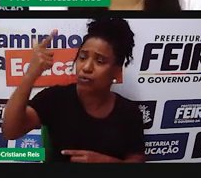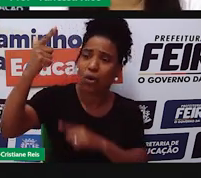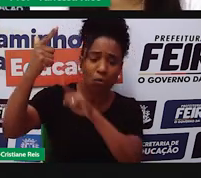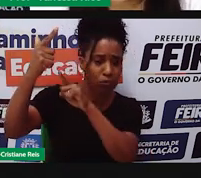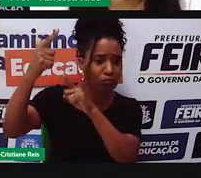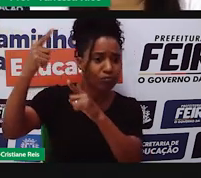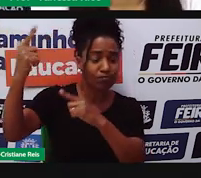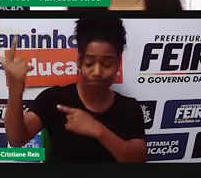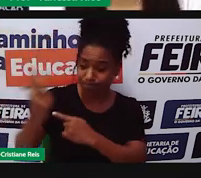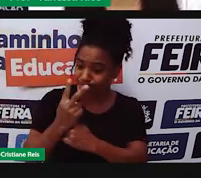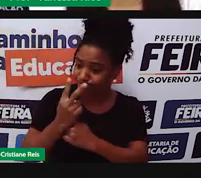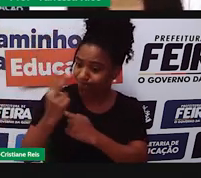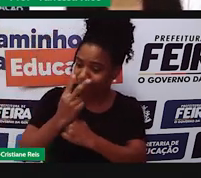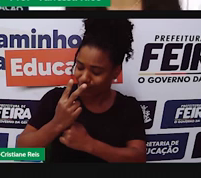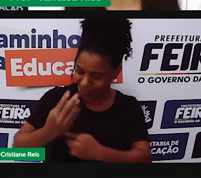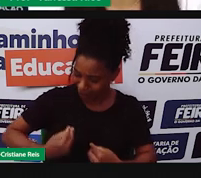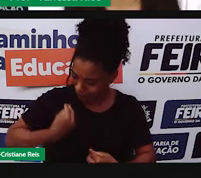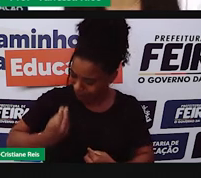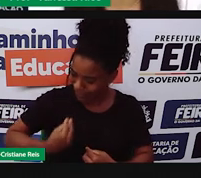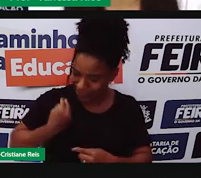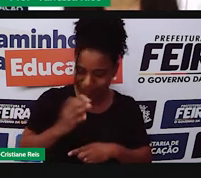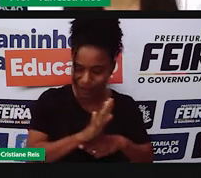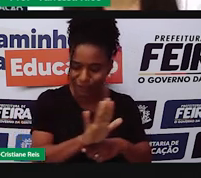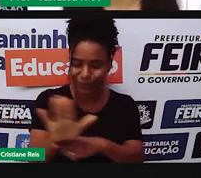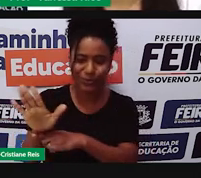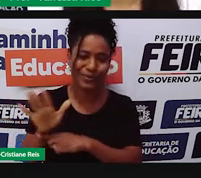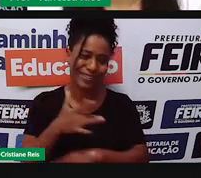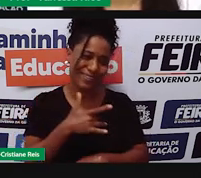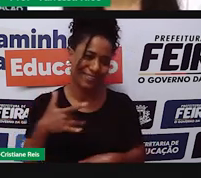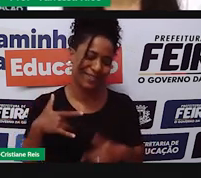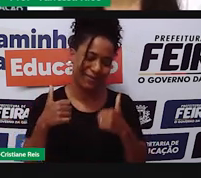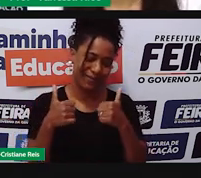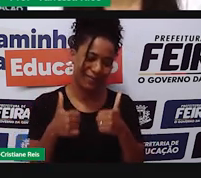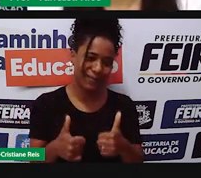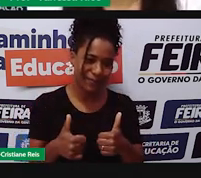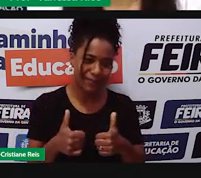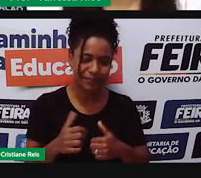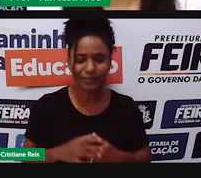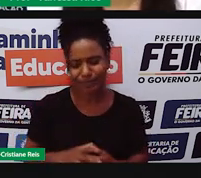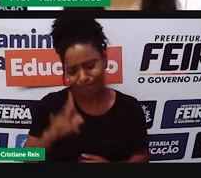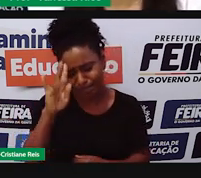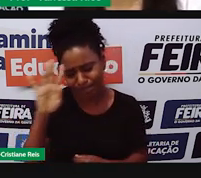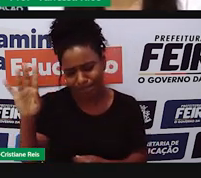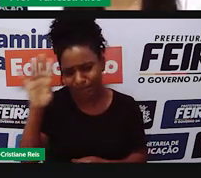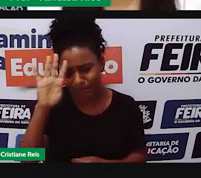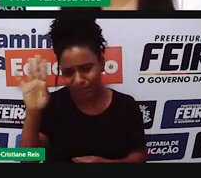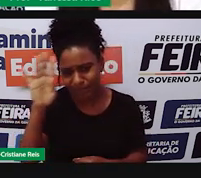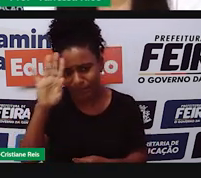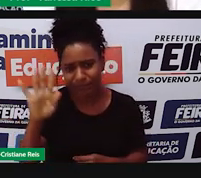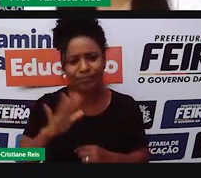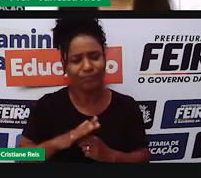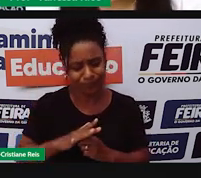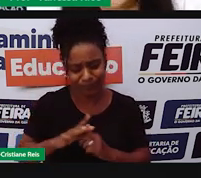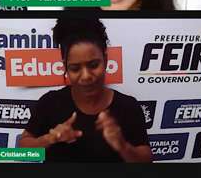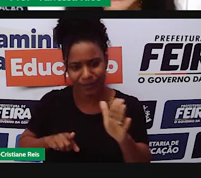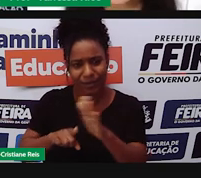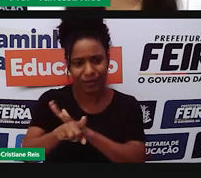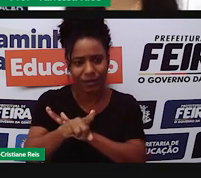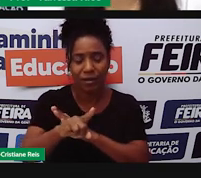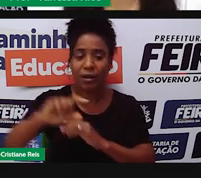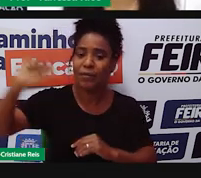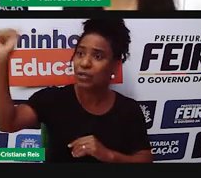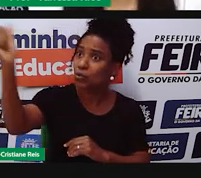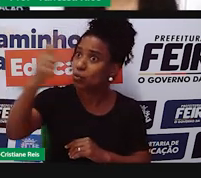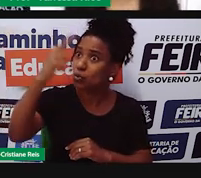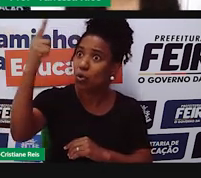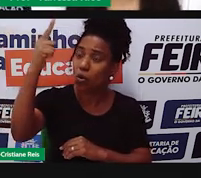é importante para que a gente esteja vivo. Mas aí eu pergunto, e se o sol sumisse de repente,